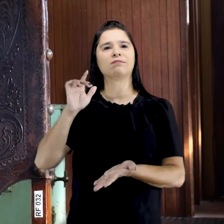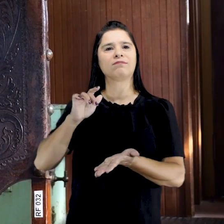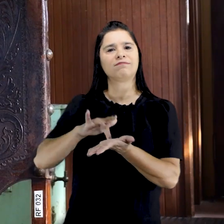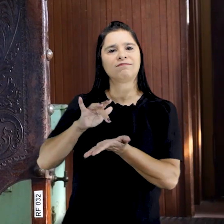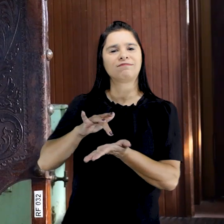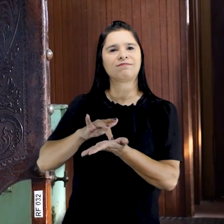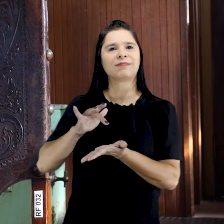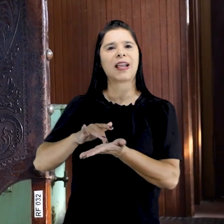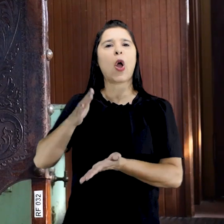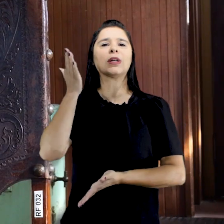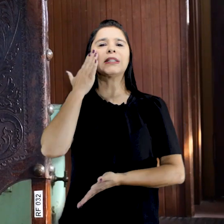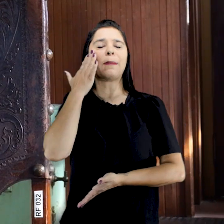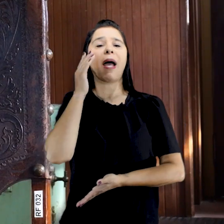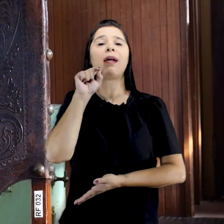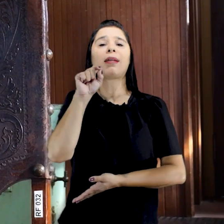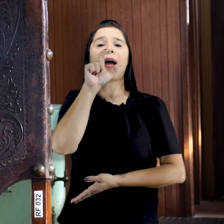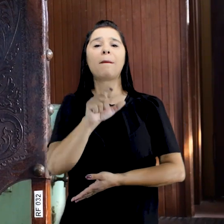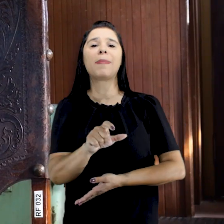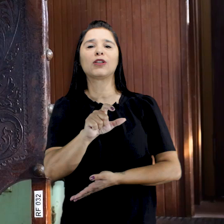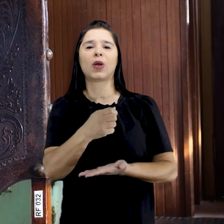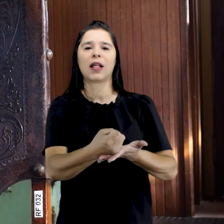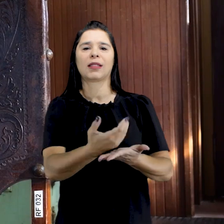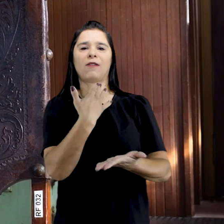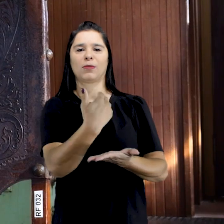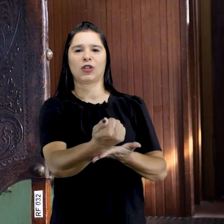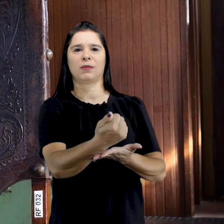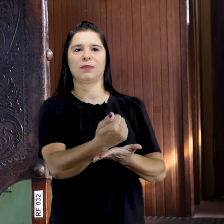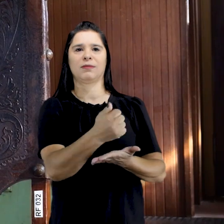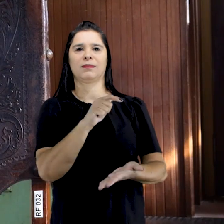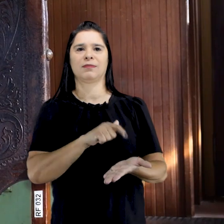quem que era aquele que estava me chamando, ó.